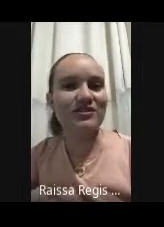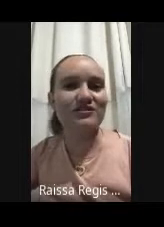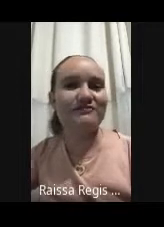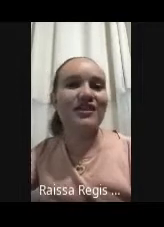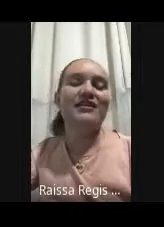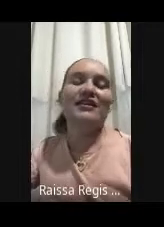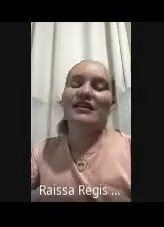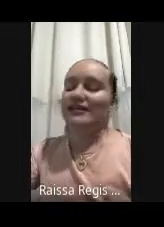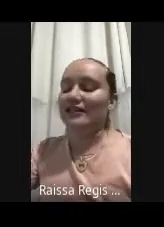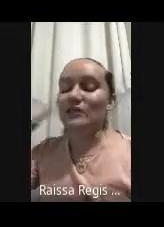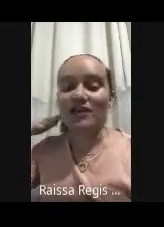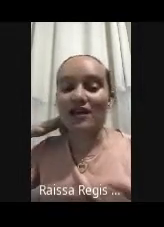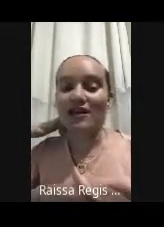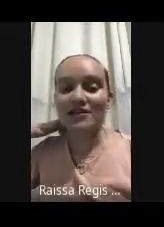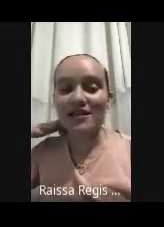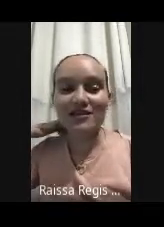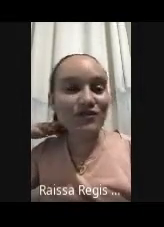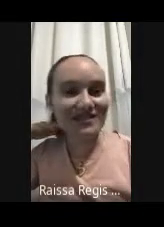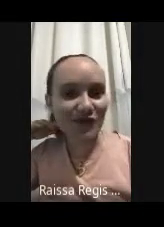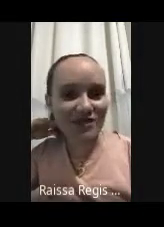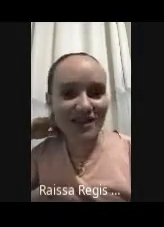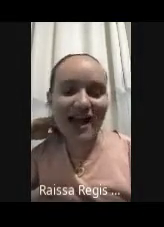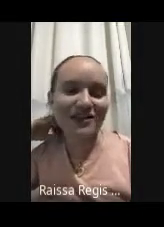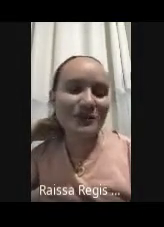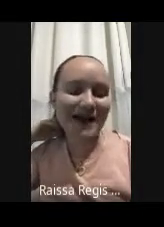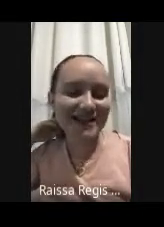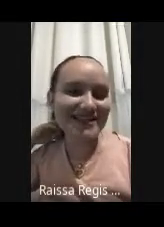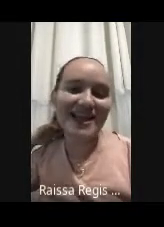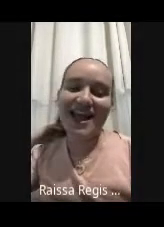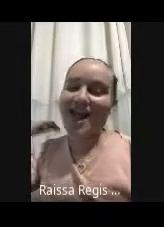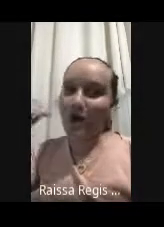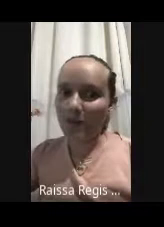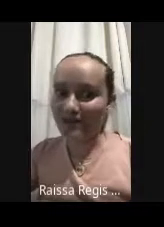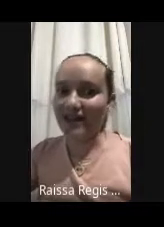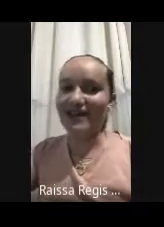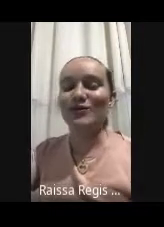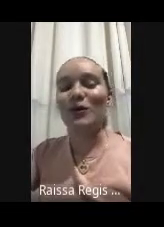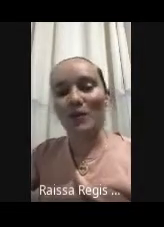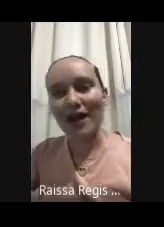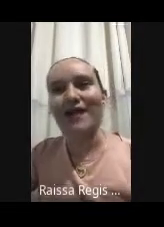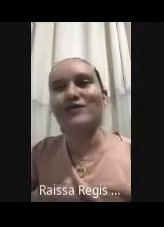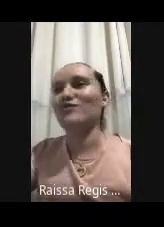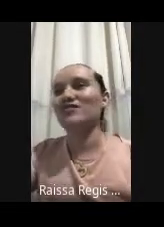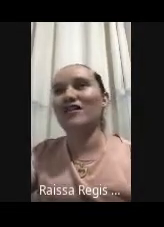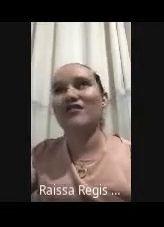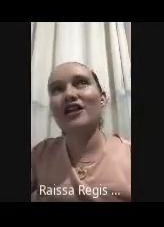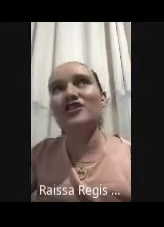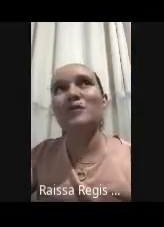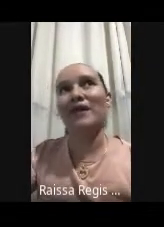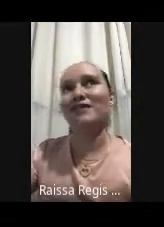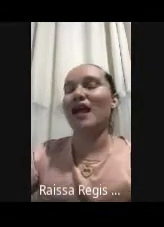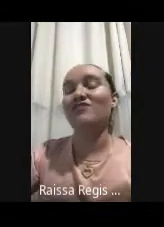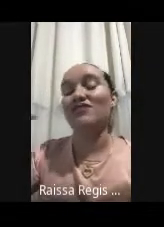dificuldade. Não sei, assim, se vocês têm facilidade, mas é um processo complexo que você vai